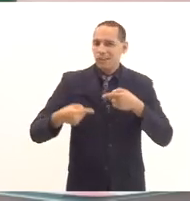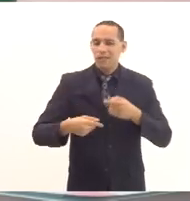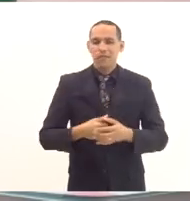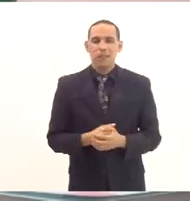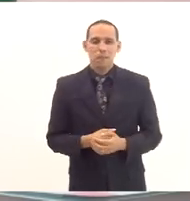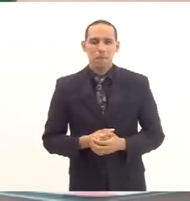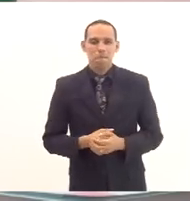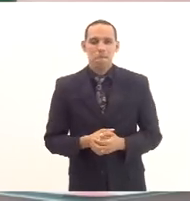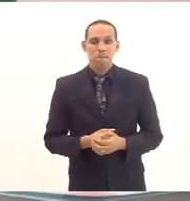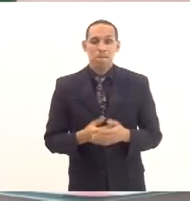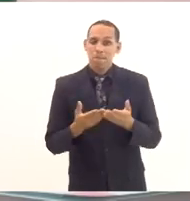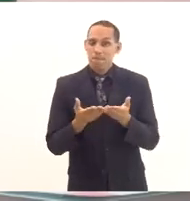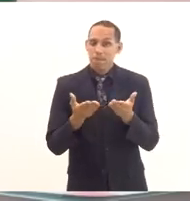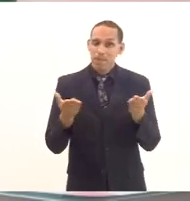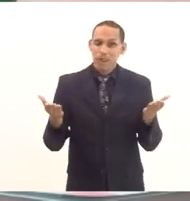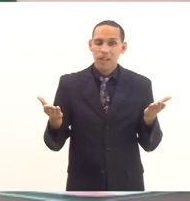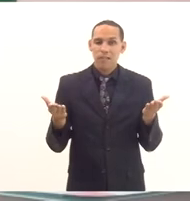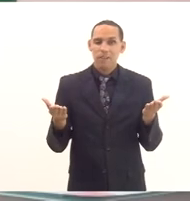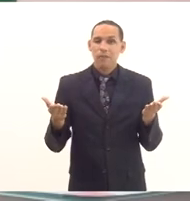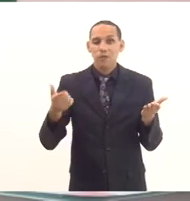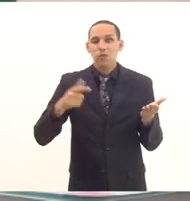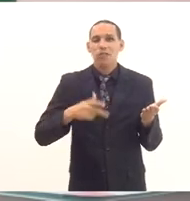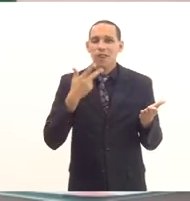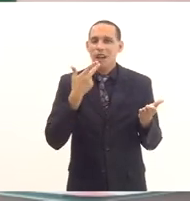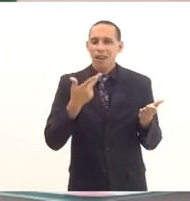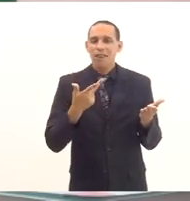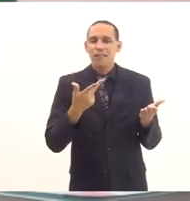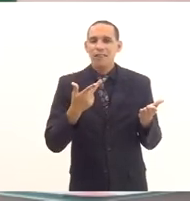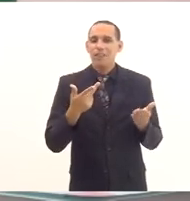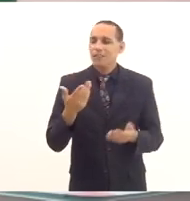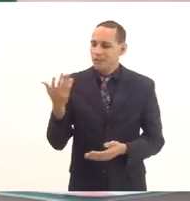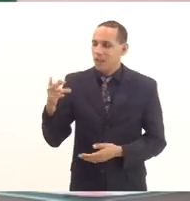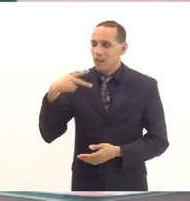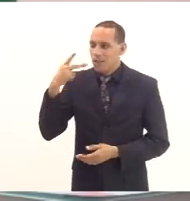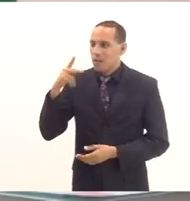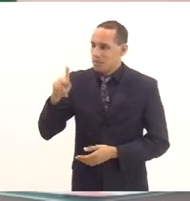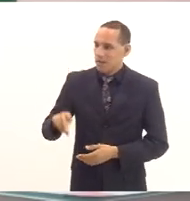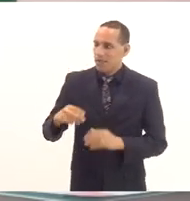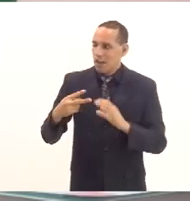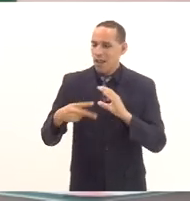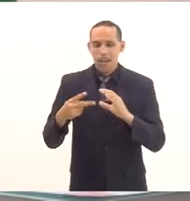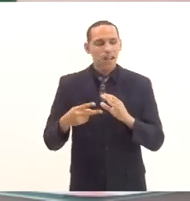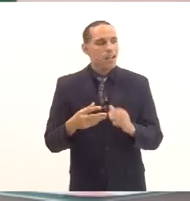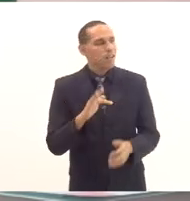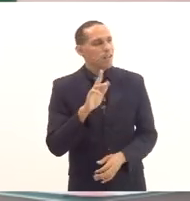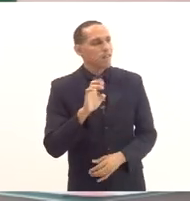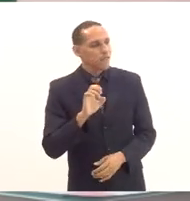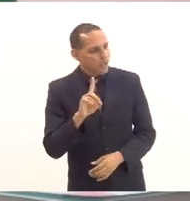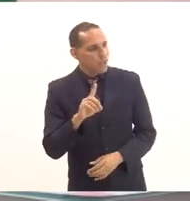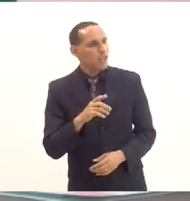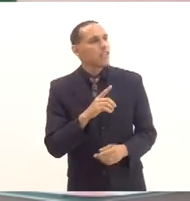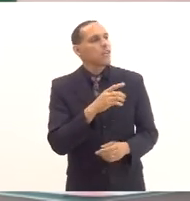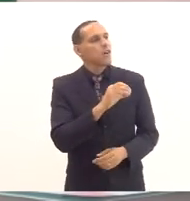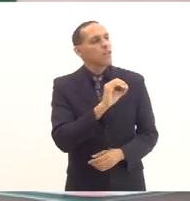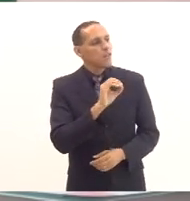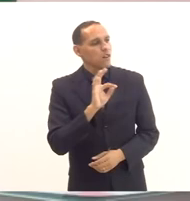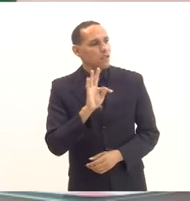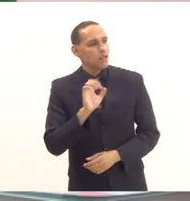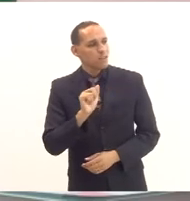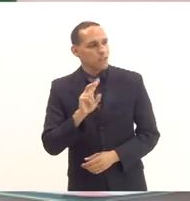que vossas excelências repito Vereador emburradas presidente da Câmara Vereador Fred Procópio Vereador